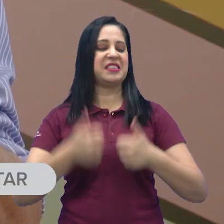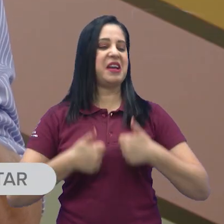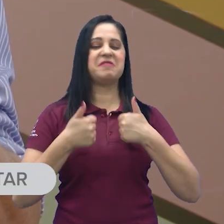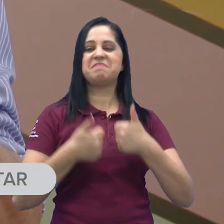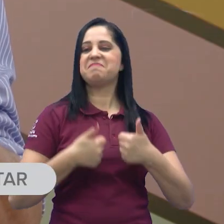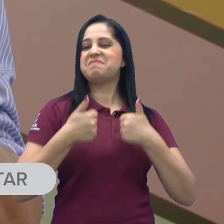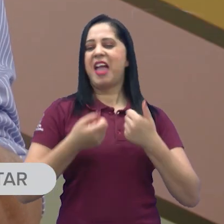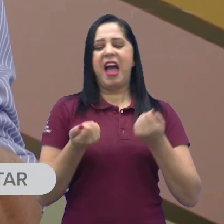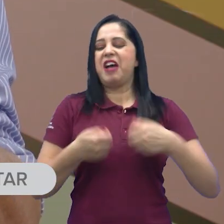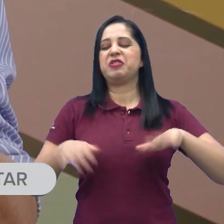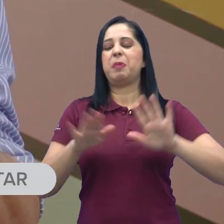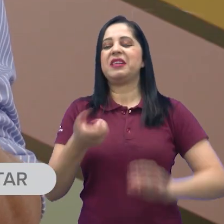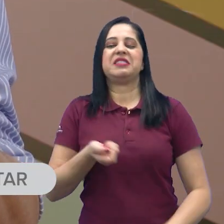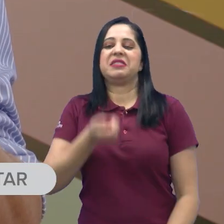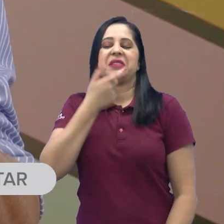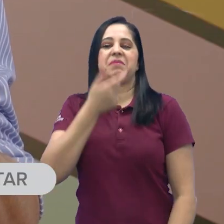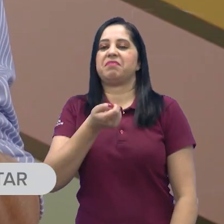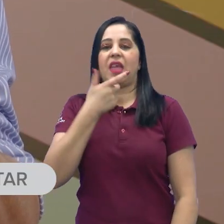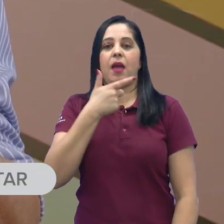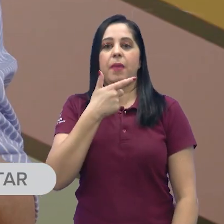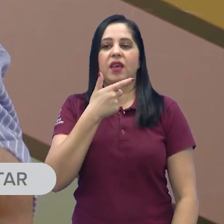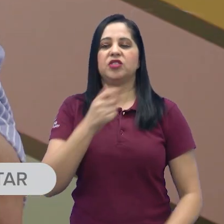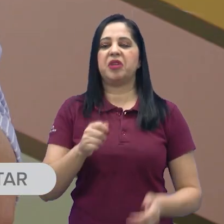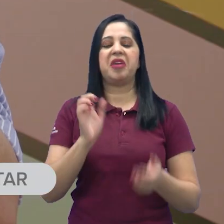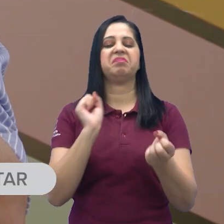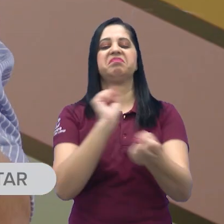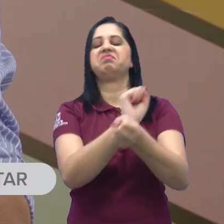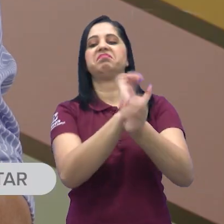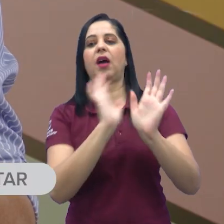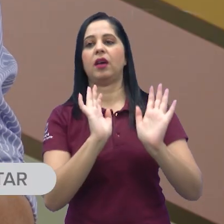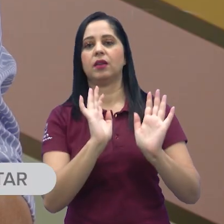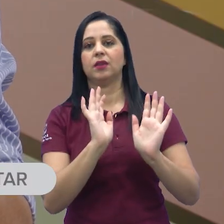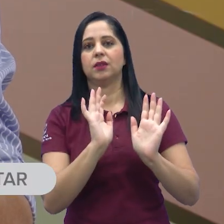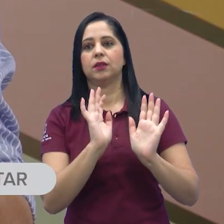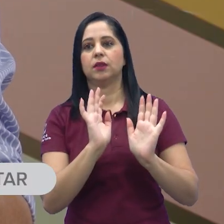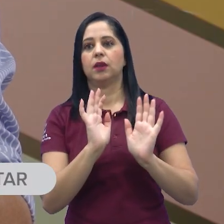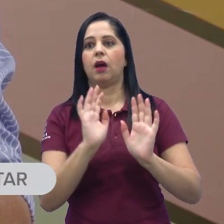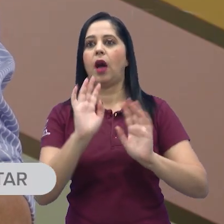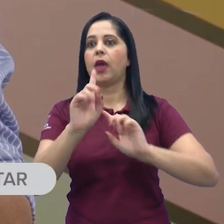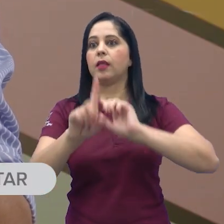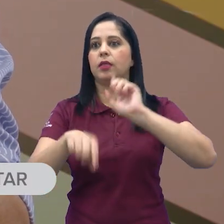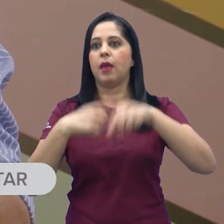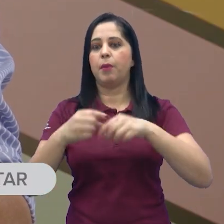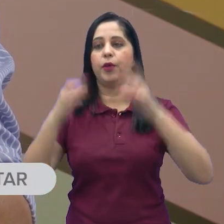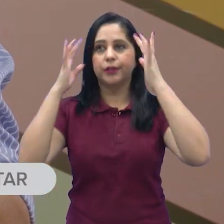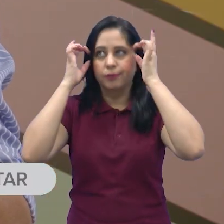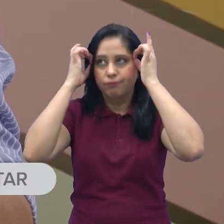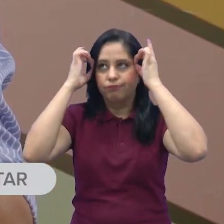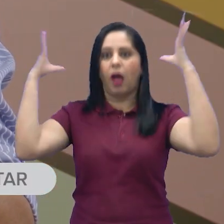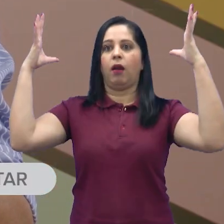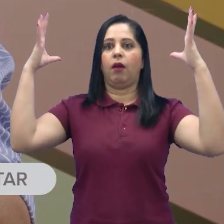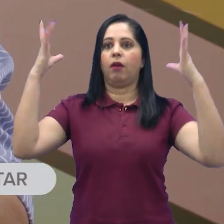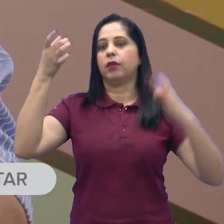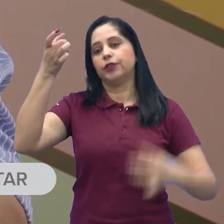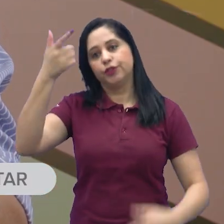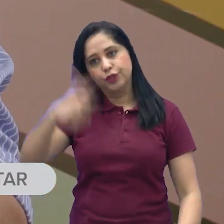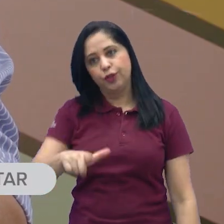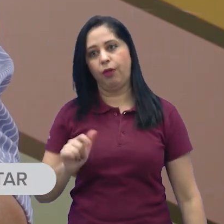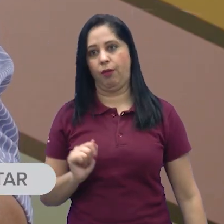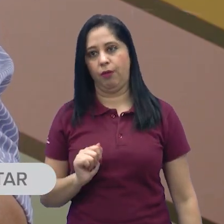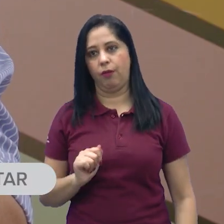mais tomar o remédio e param de tomar o remédio. Volta tudo. Então, é muito importante que a família